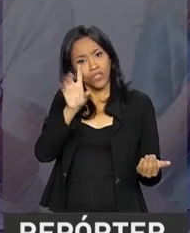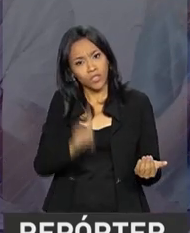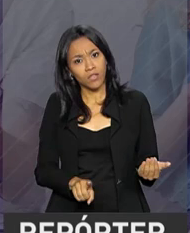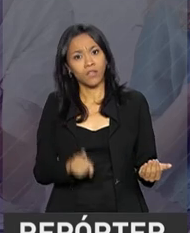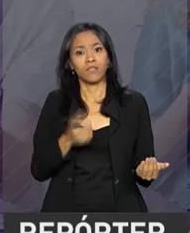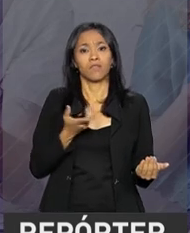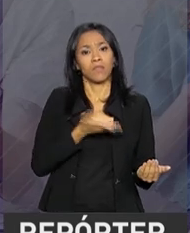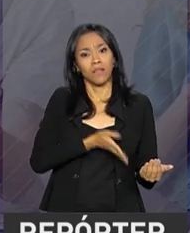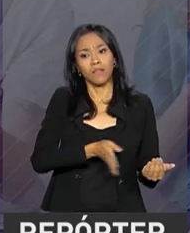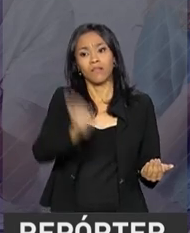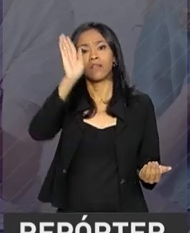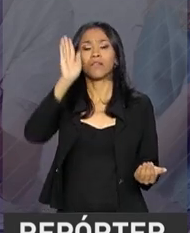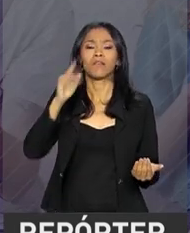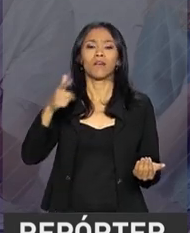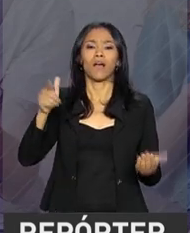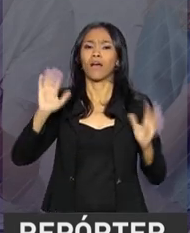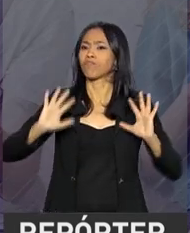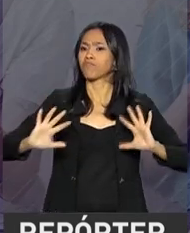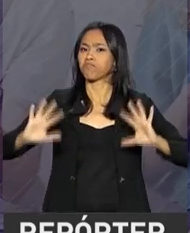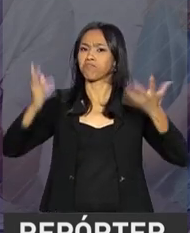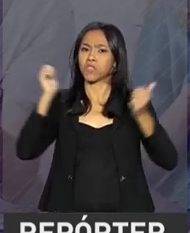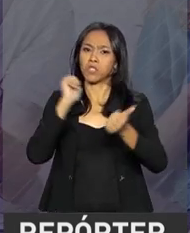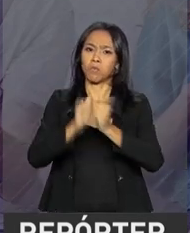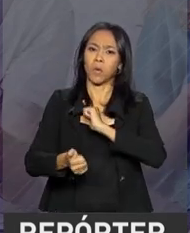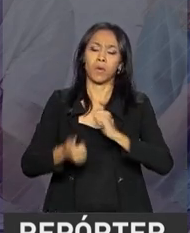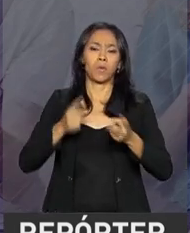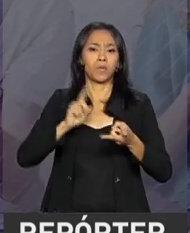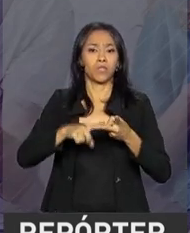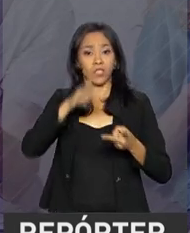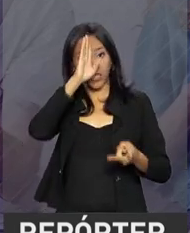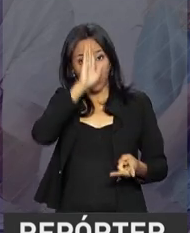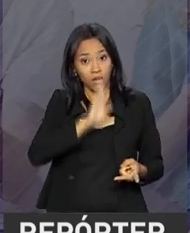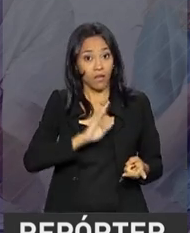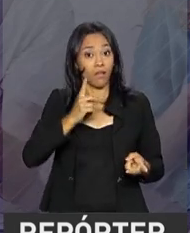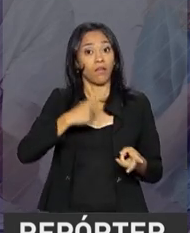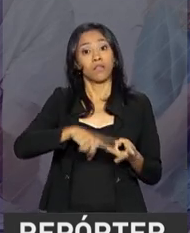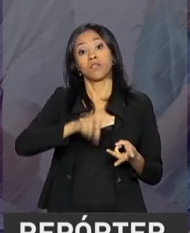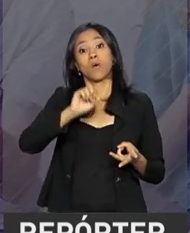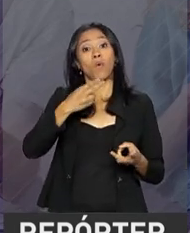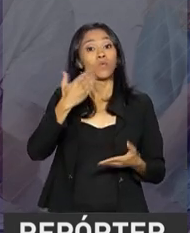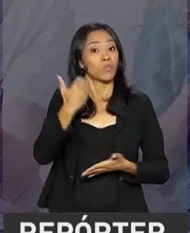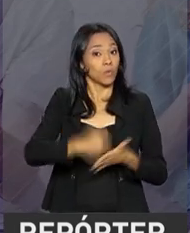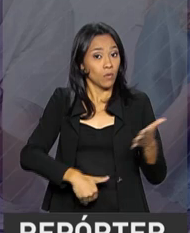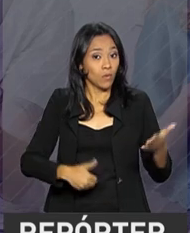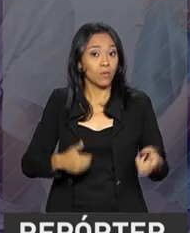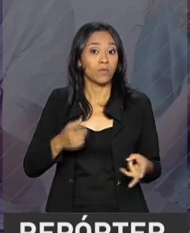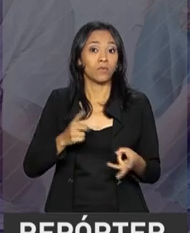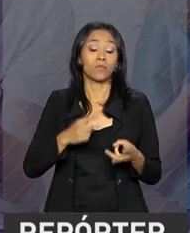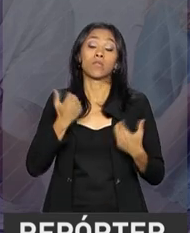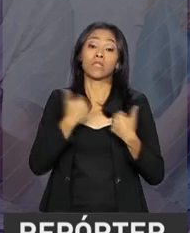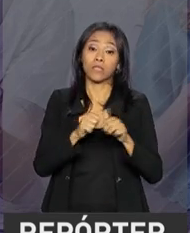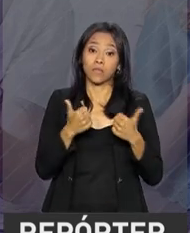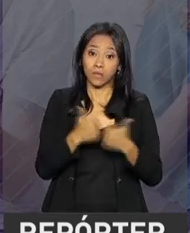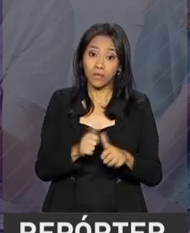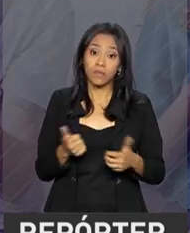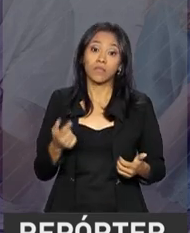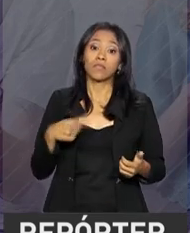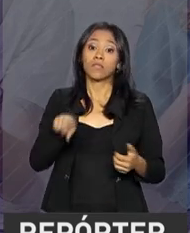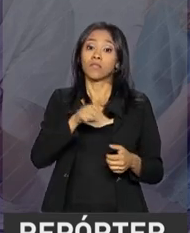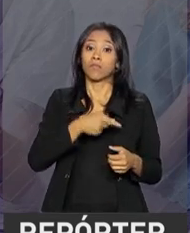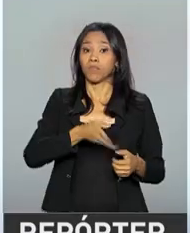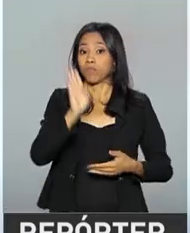para ter acesso aos eventos esportivos e culturais gratuidade ou desconto nos meios de transportes